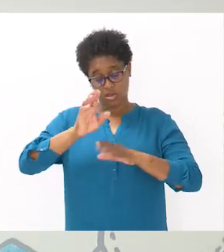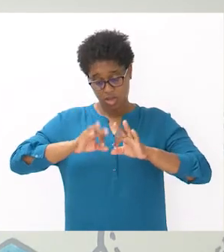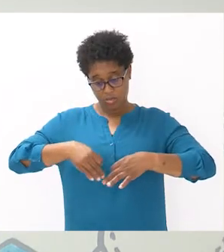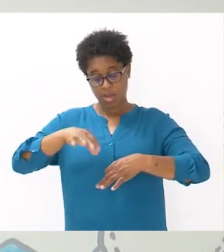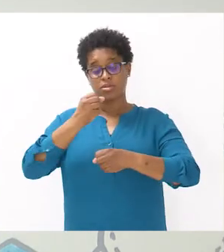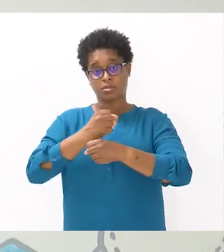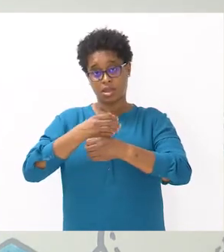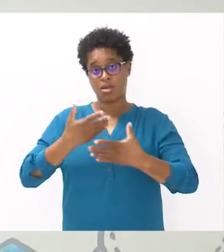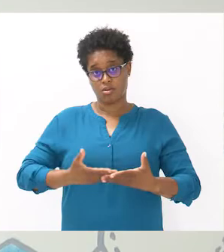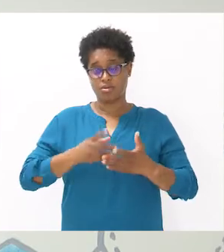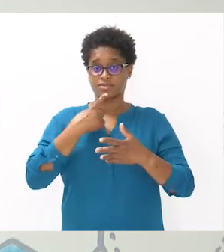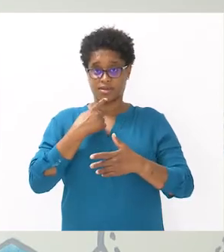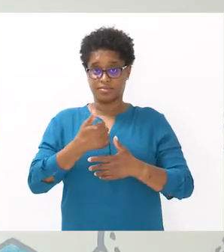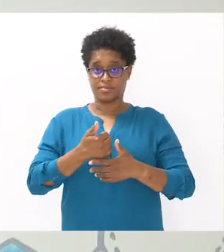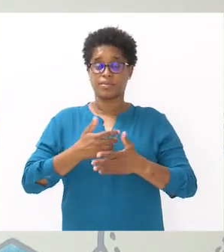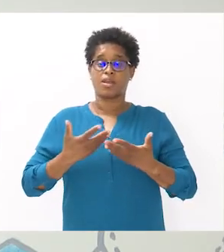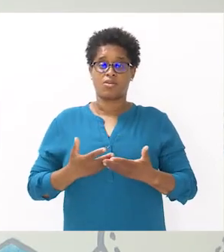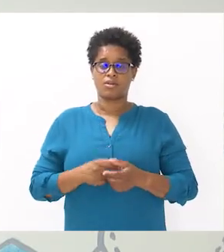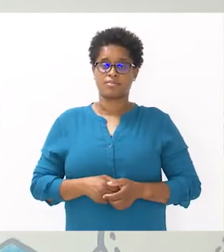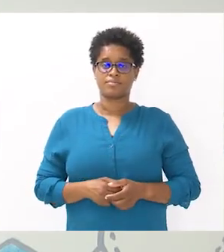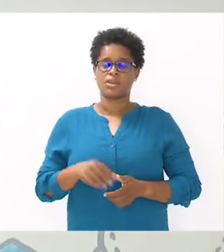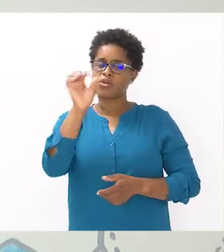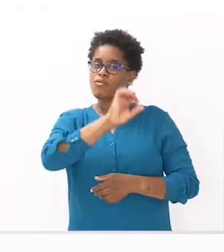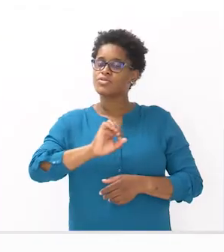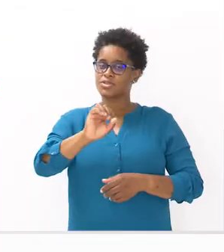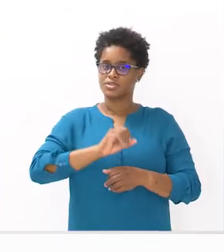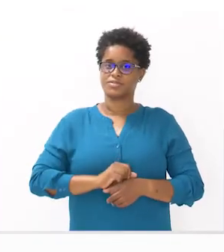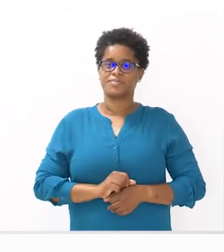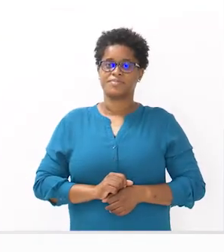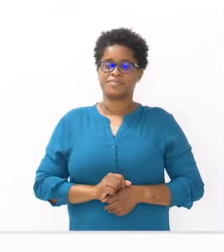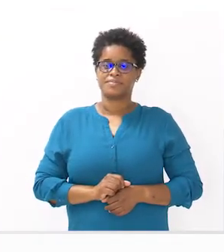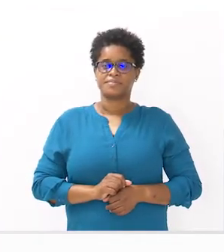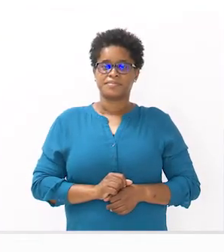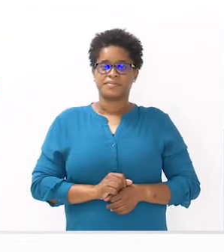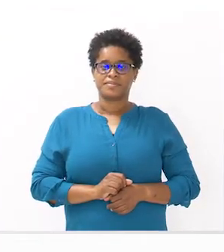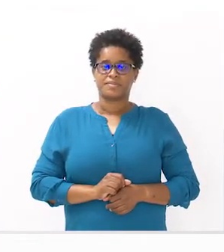de ver agora, certo? Agora é convosco.